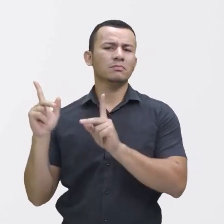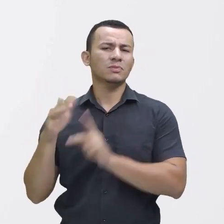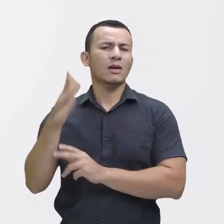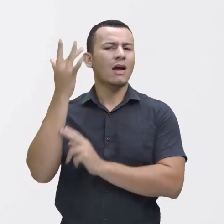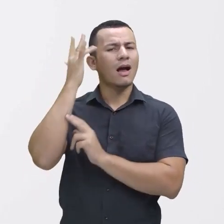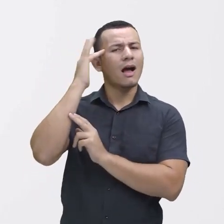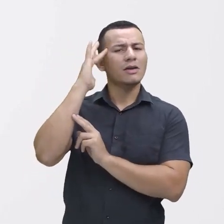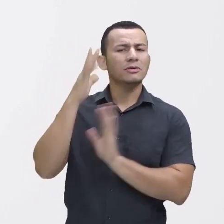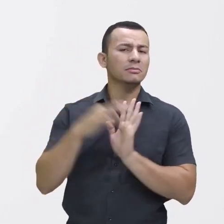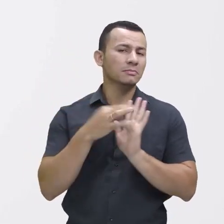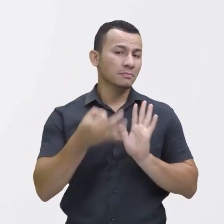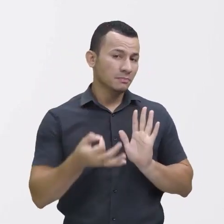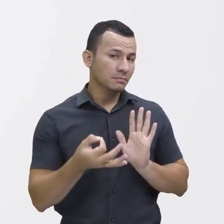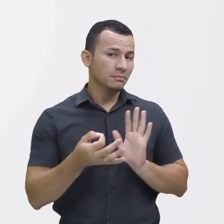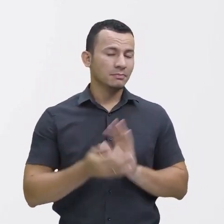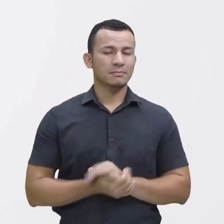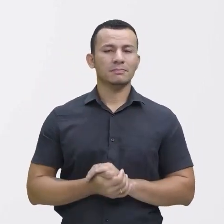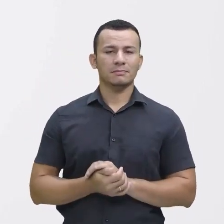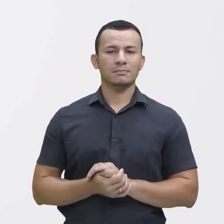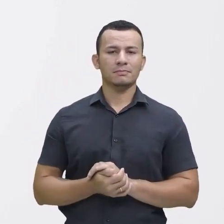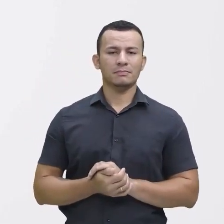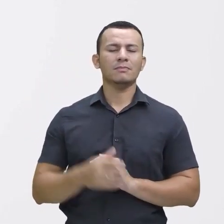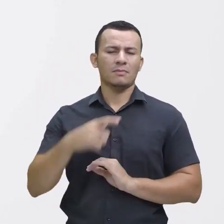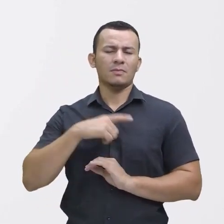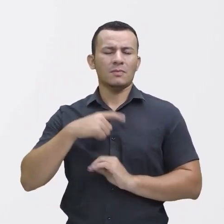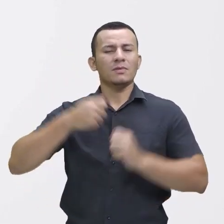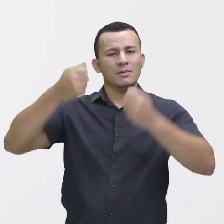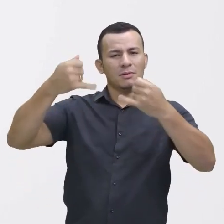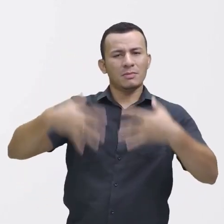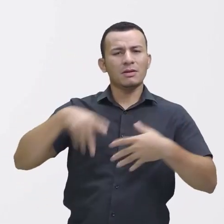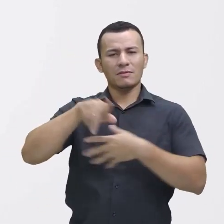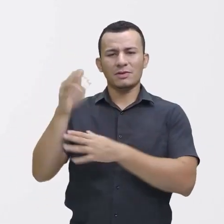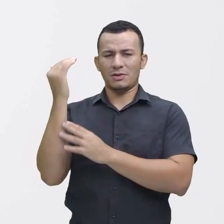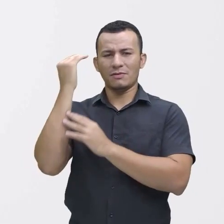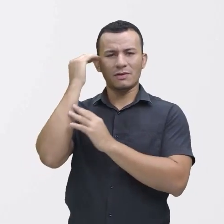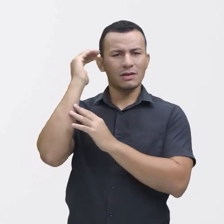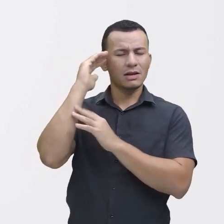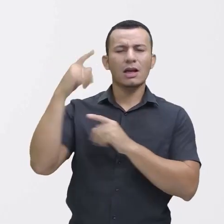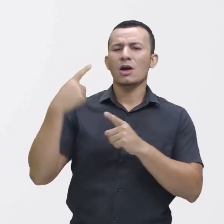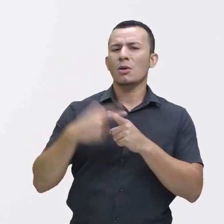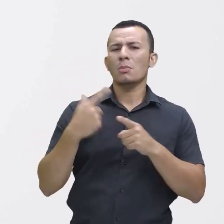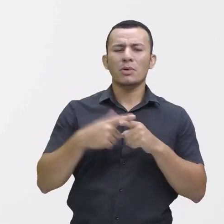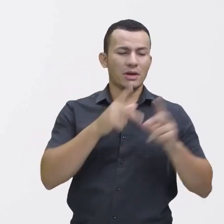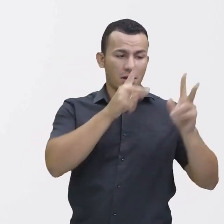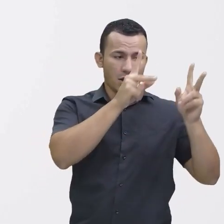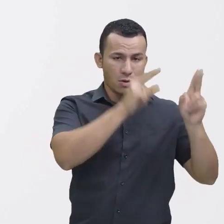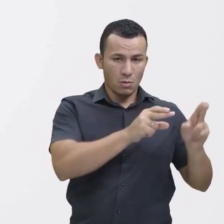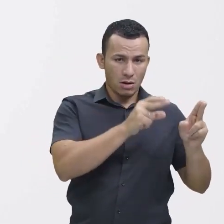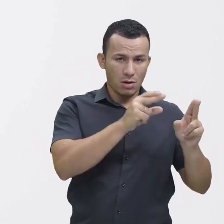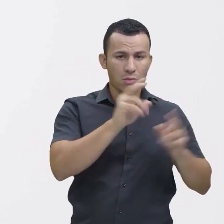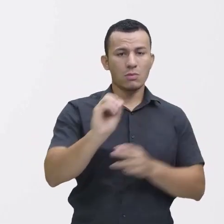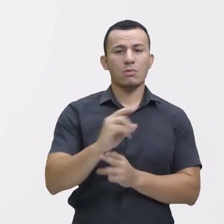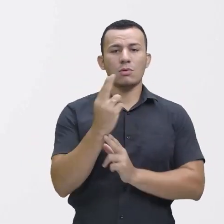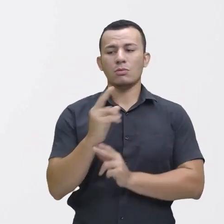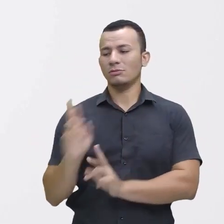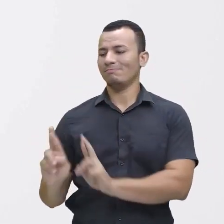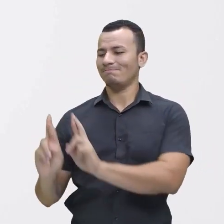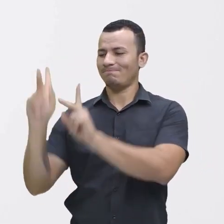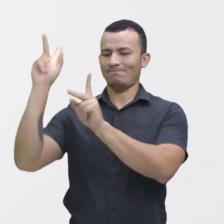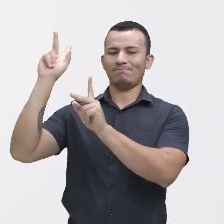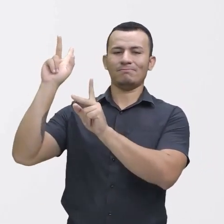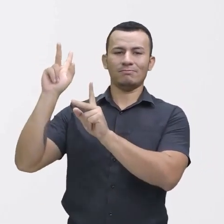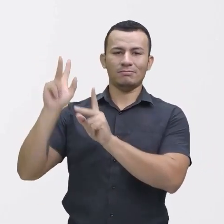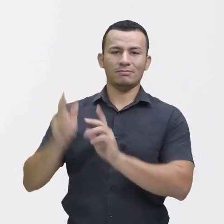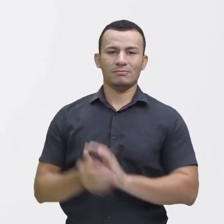acha? Então vamos lá para uma explicação onde você vai entender por que igualdade ou diferença. Então vamos